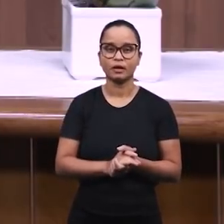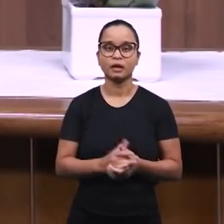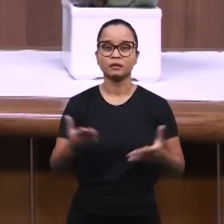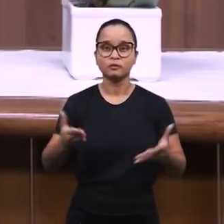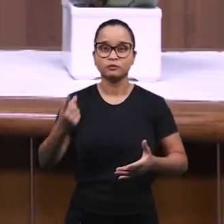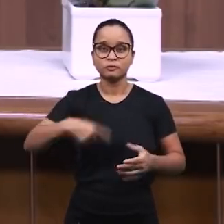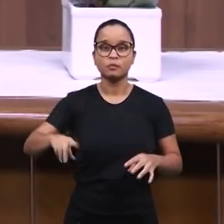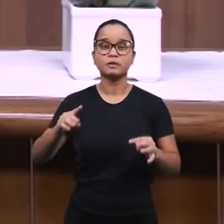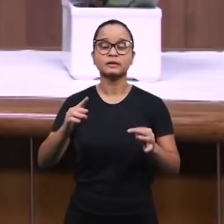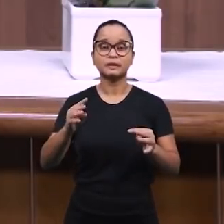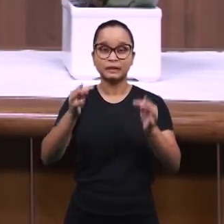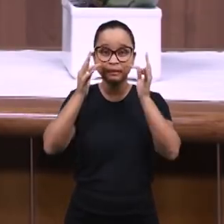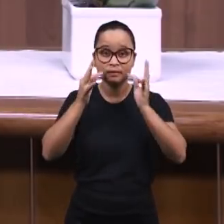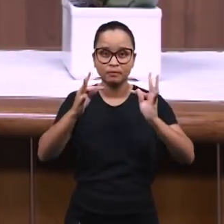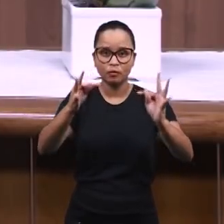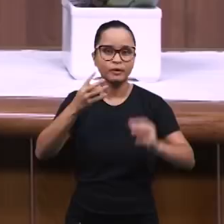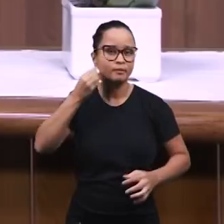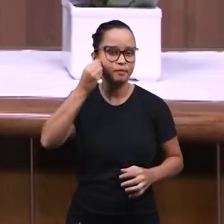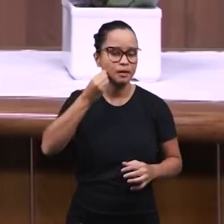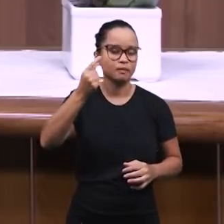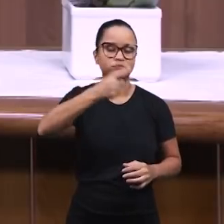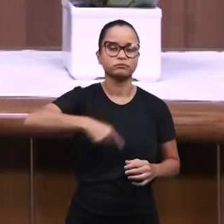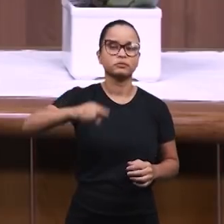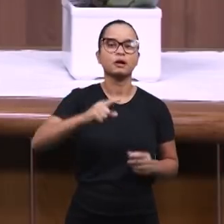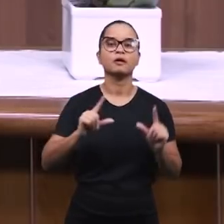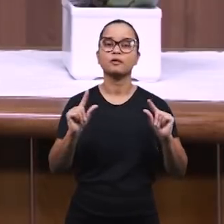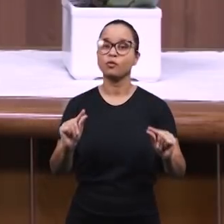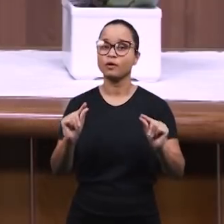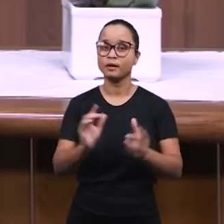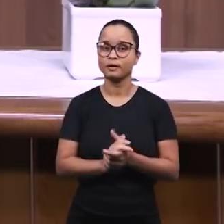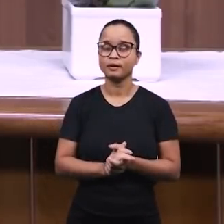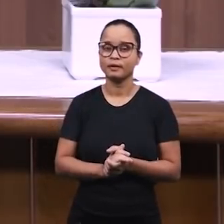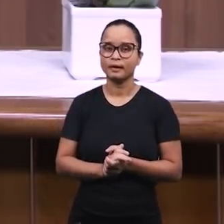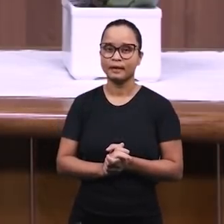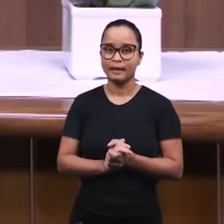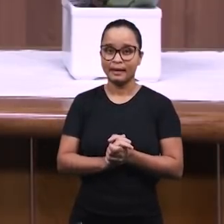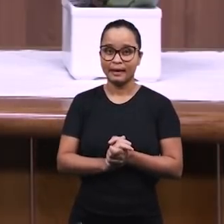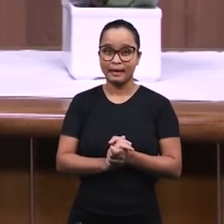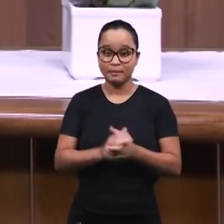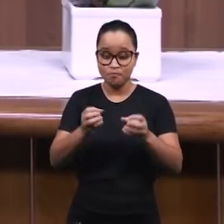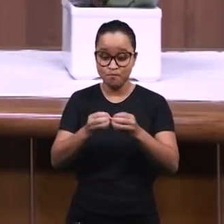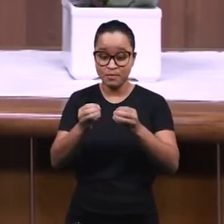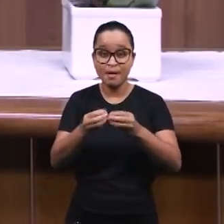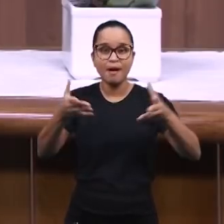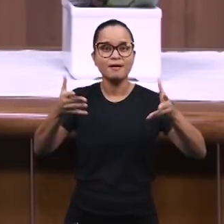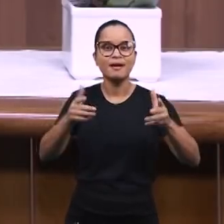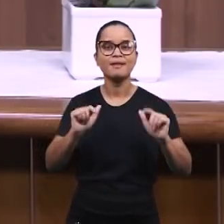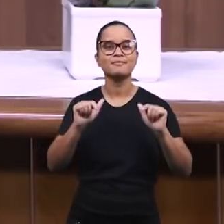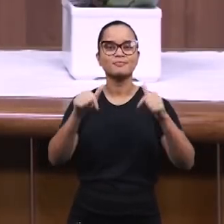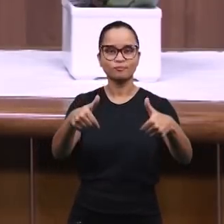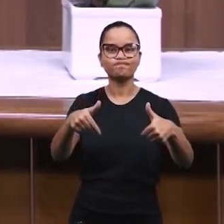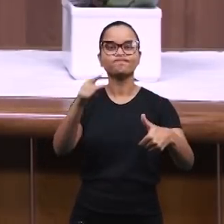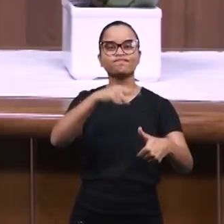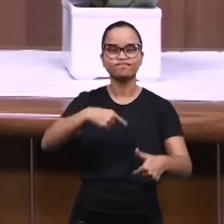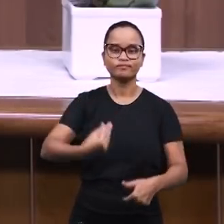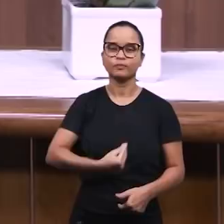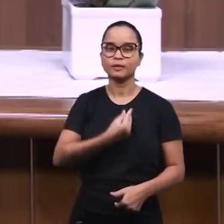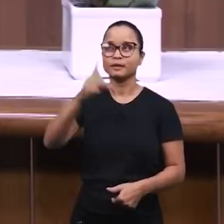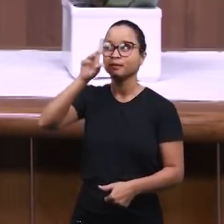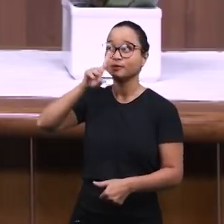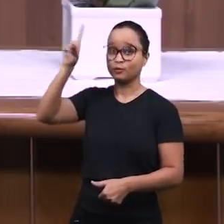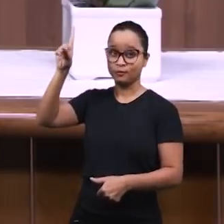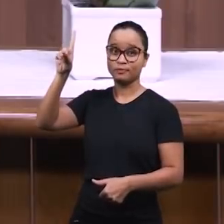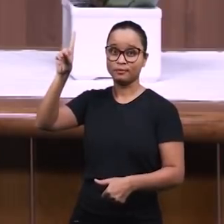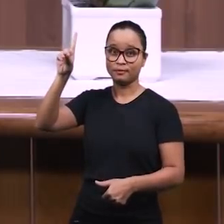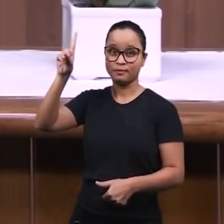que nós podemos dizer como testemunho dessa experiência é que grandes coisas o Senhor Deus tem feito por nós, grandes operações